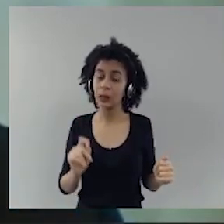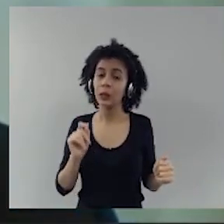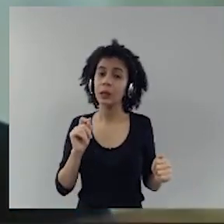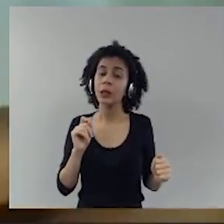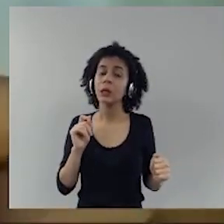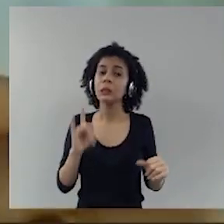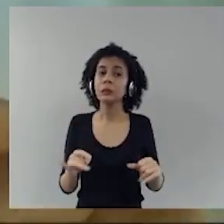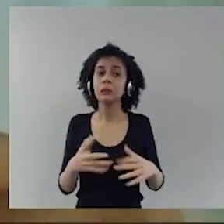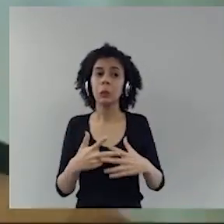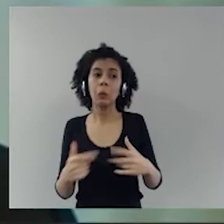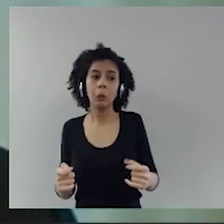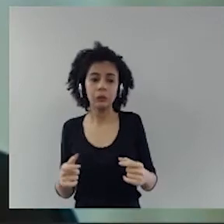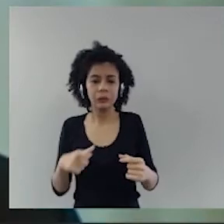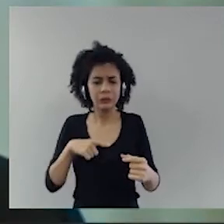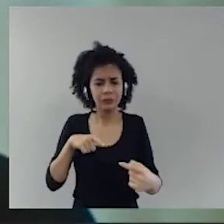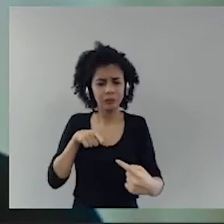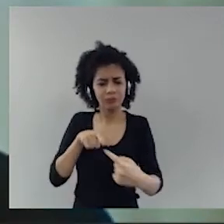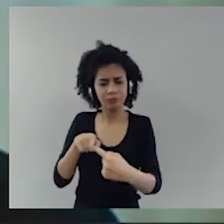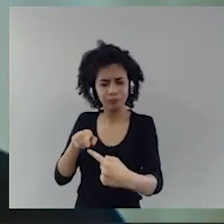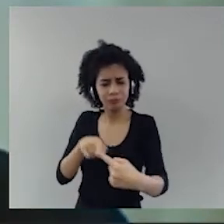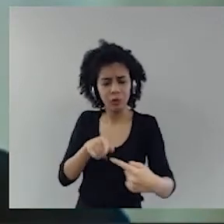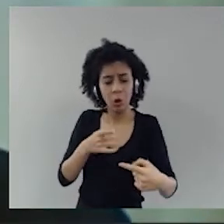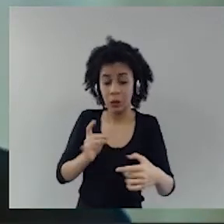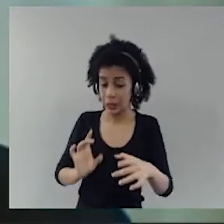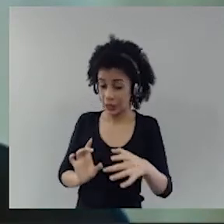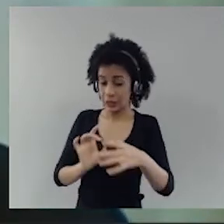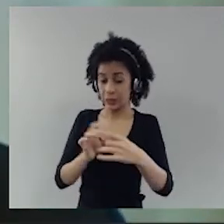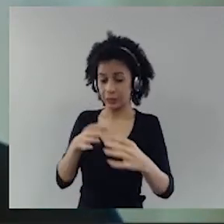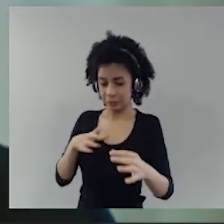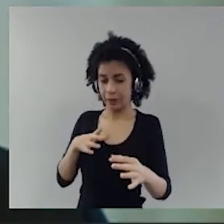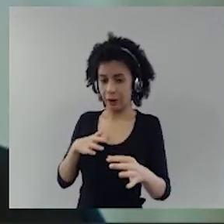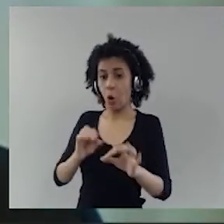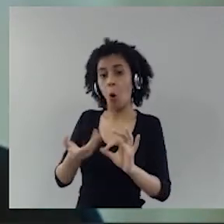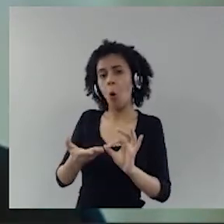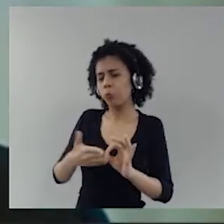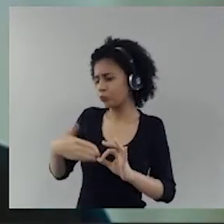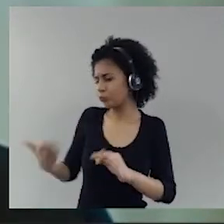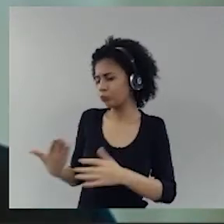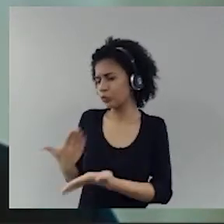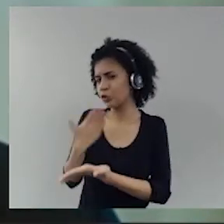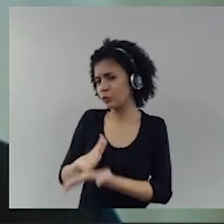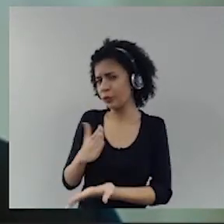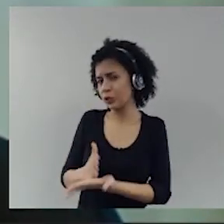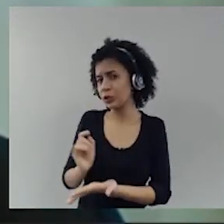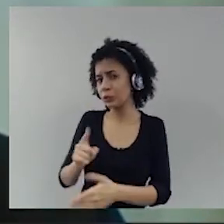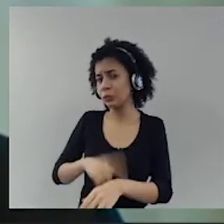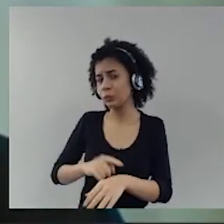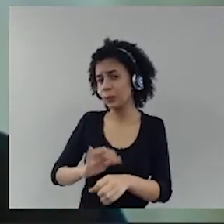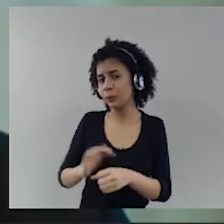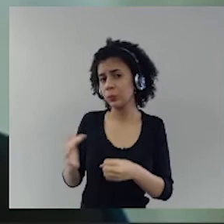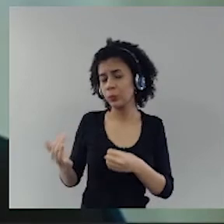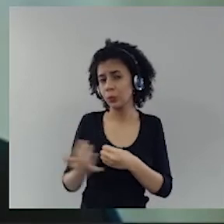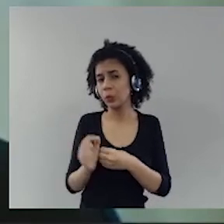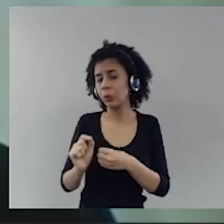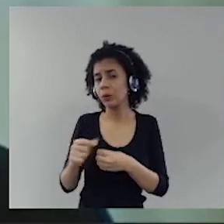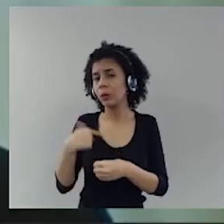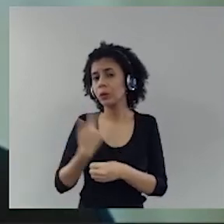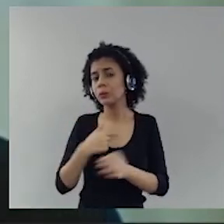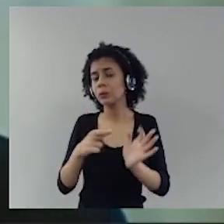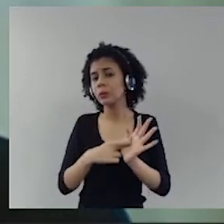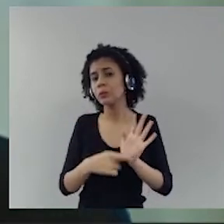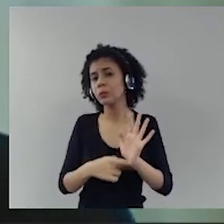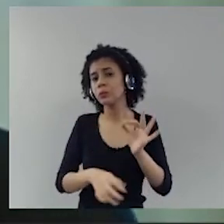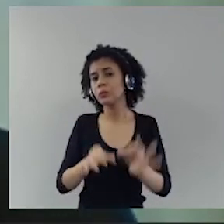direta ou indiretamente ligados a esta situação de pandemia nós temos um